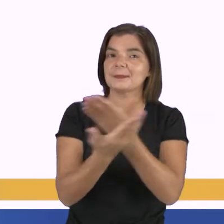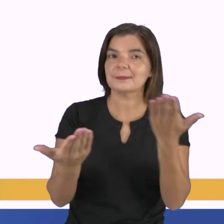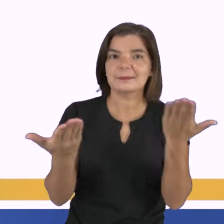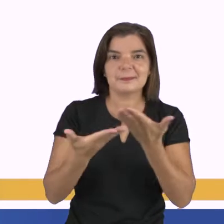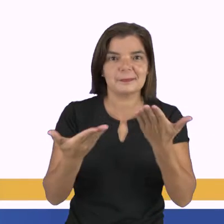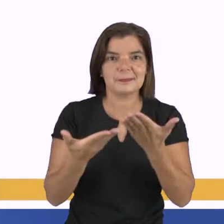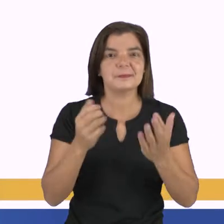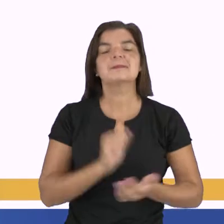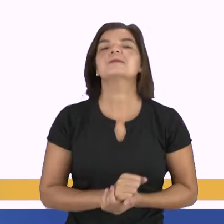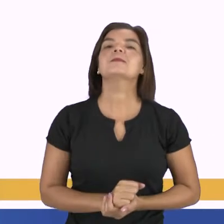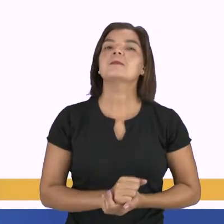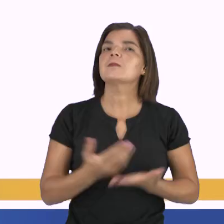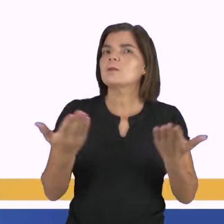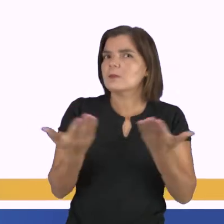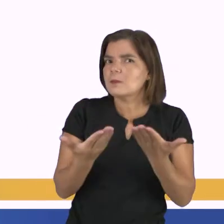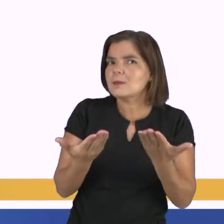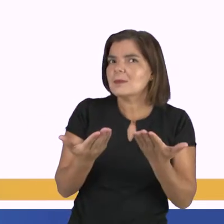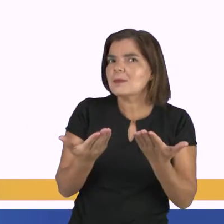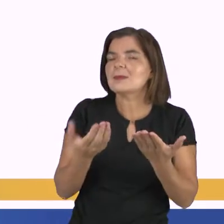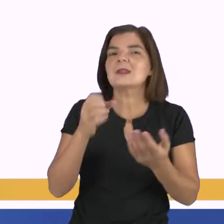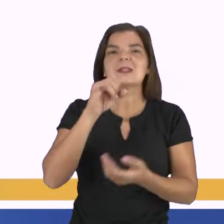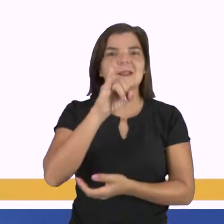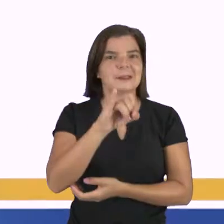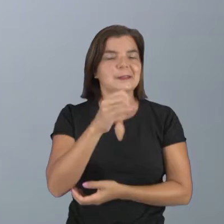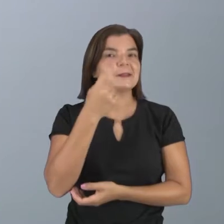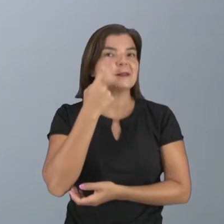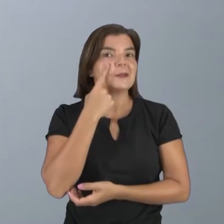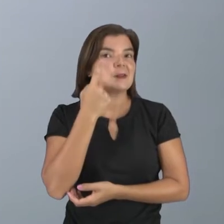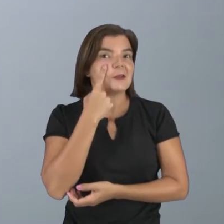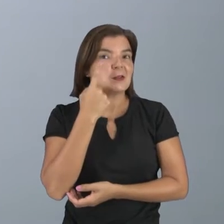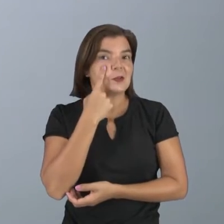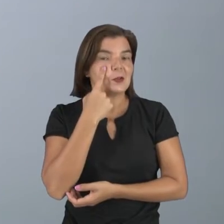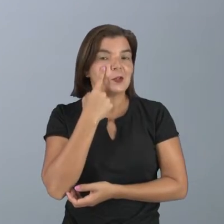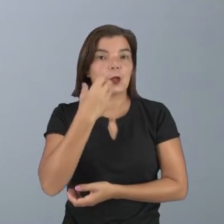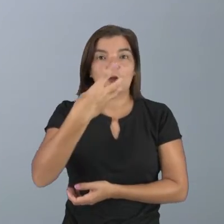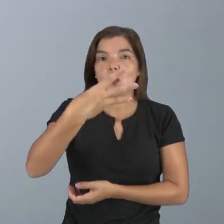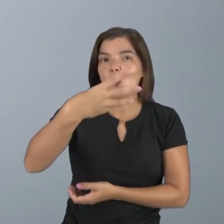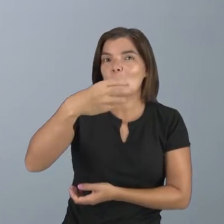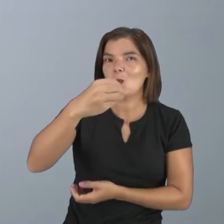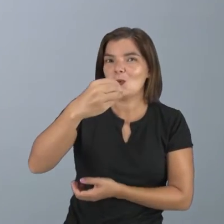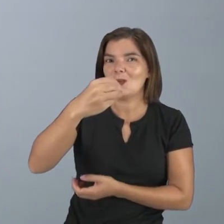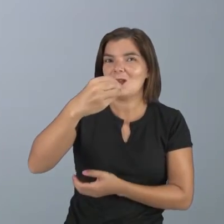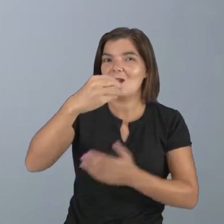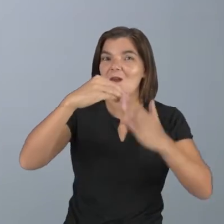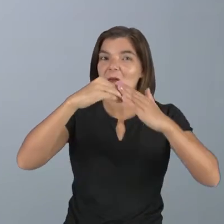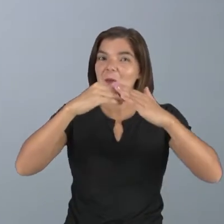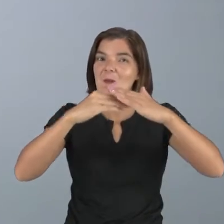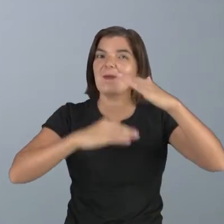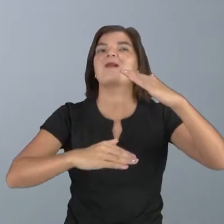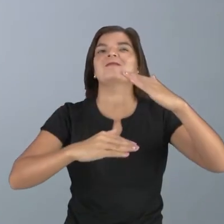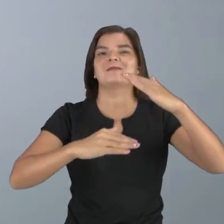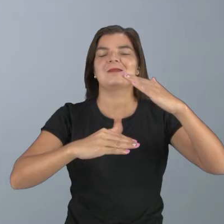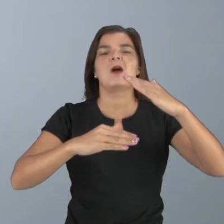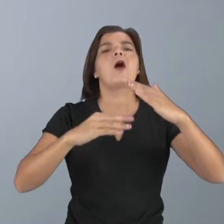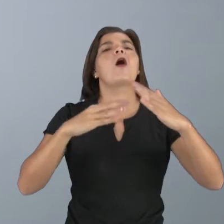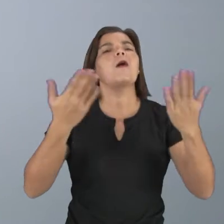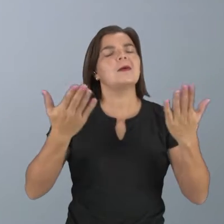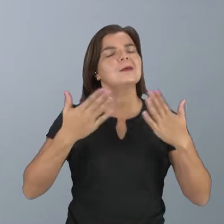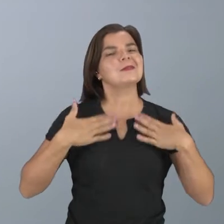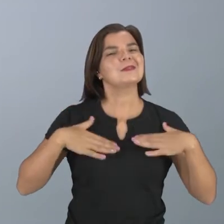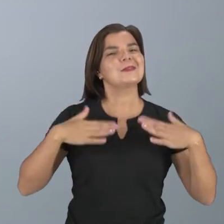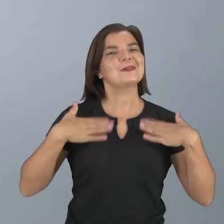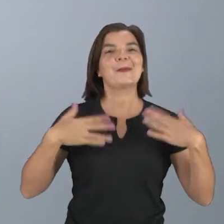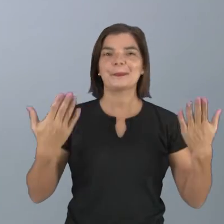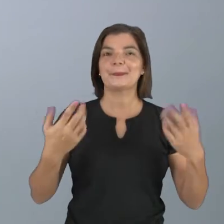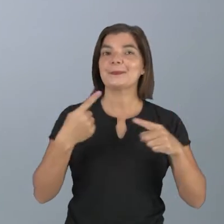vocês agora, certo? Agora, quando chegamos no número 30, do número 30 para frente, já vai ficar um pouquinho mais